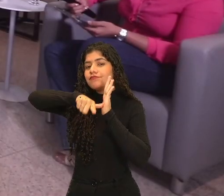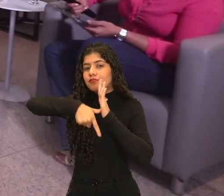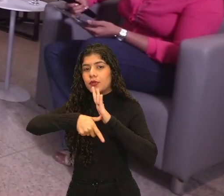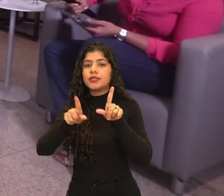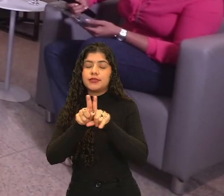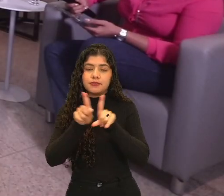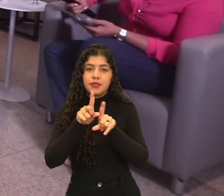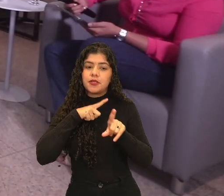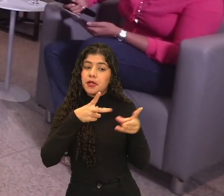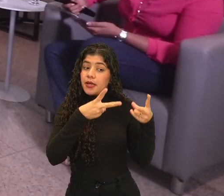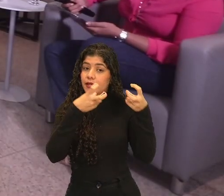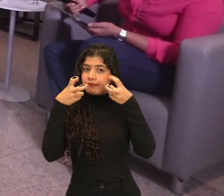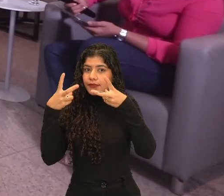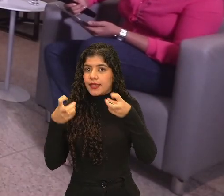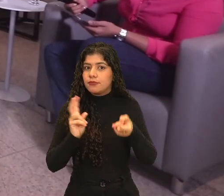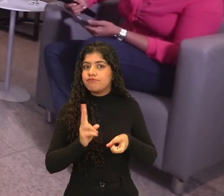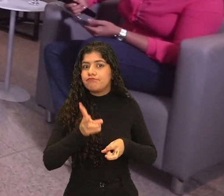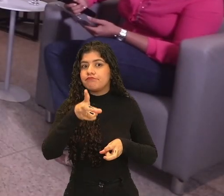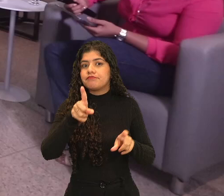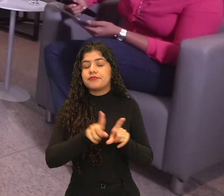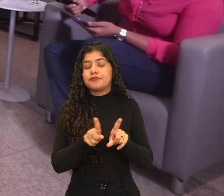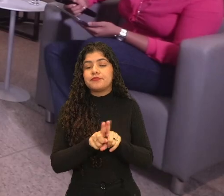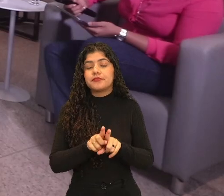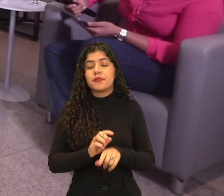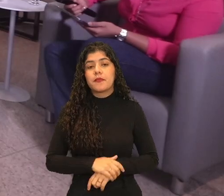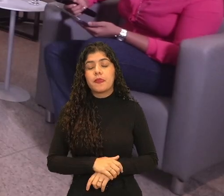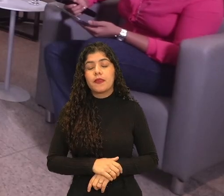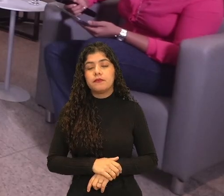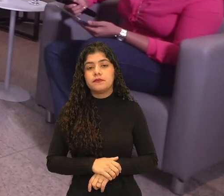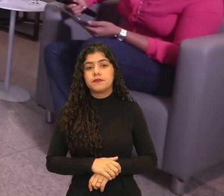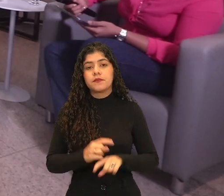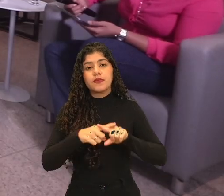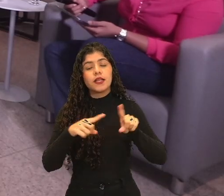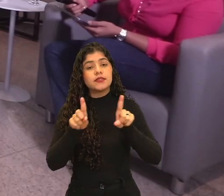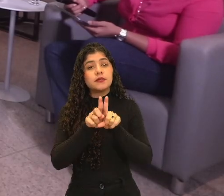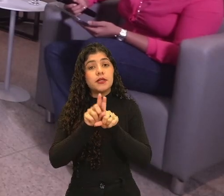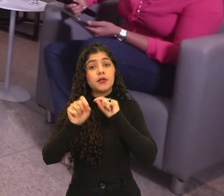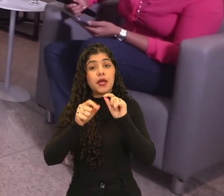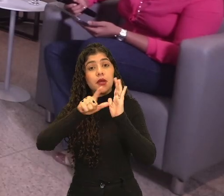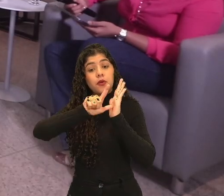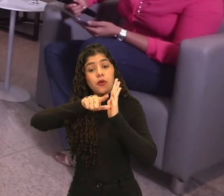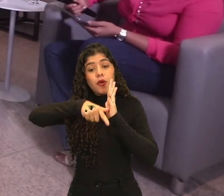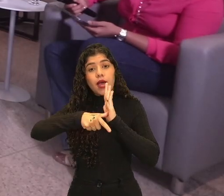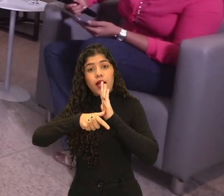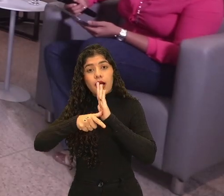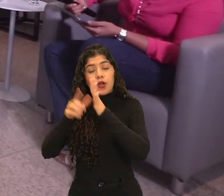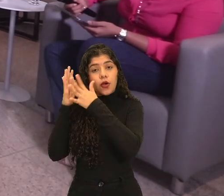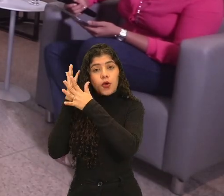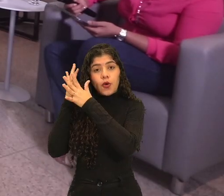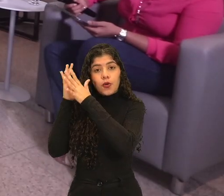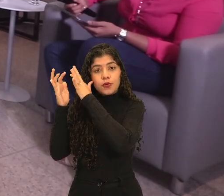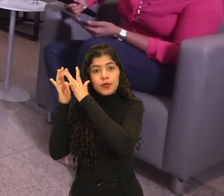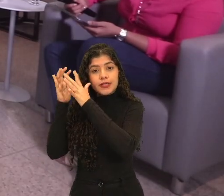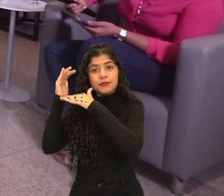que prestar atenção nisso. Mas essa parte do atraso do neurodesenvolvimento,